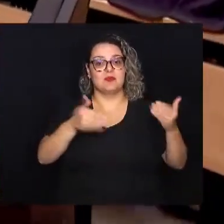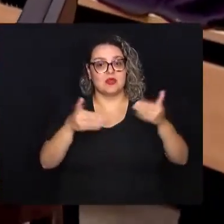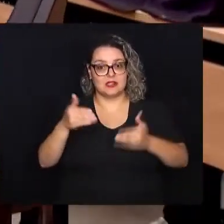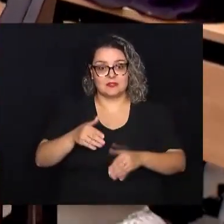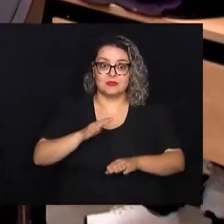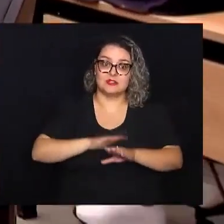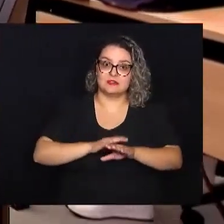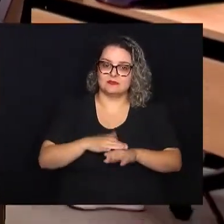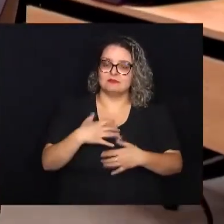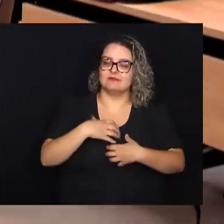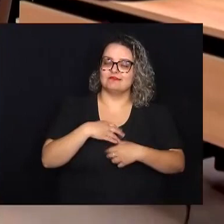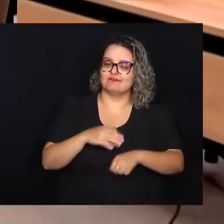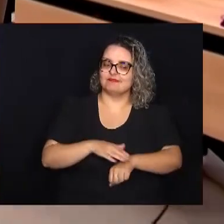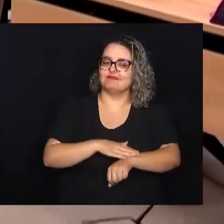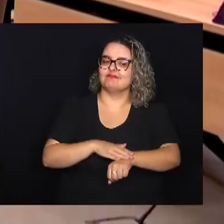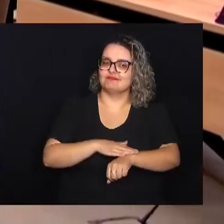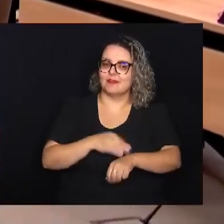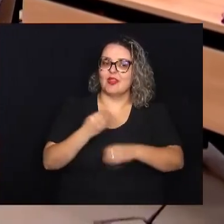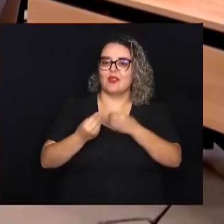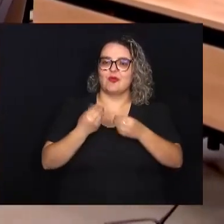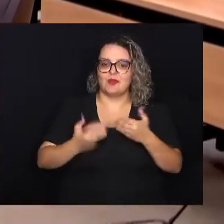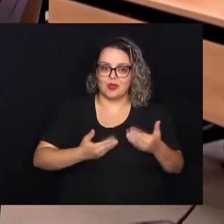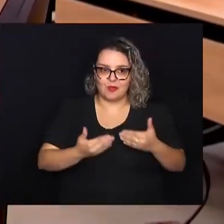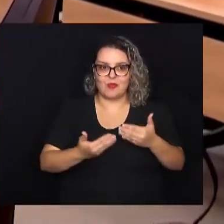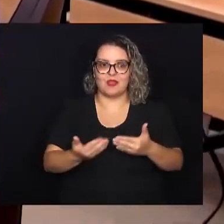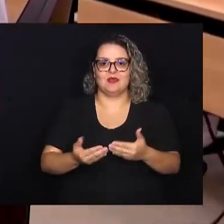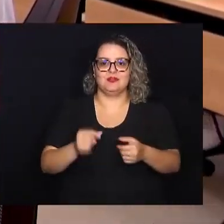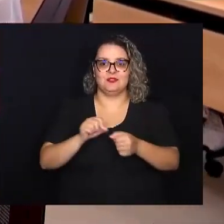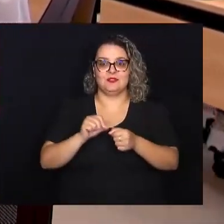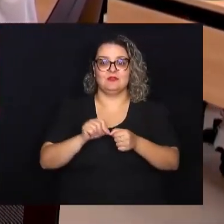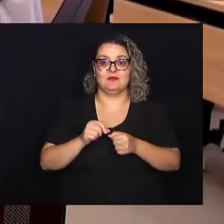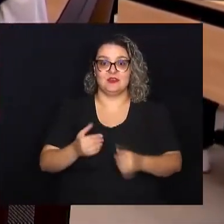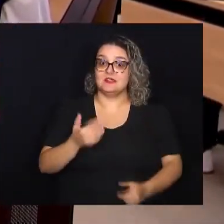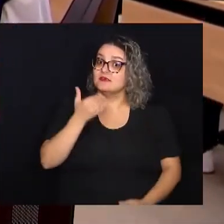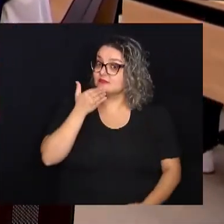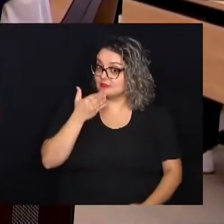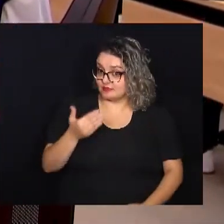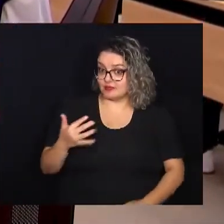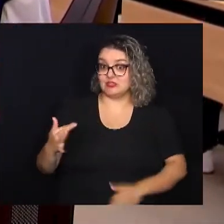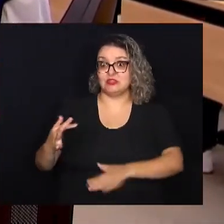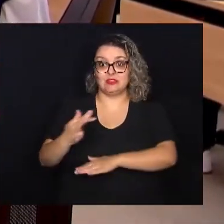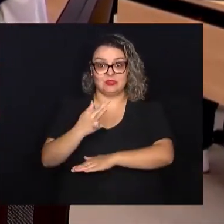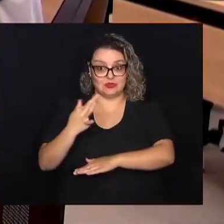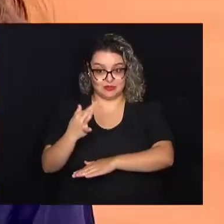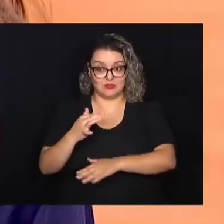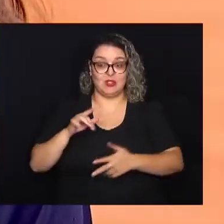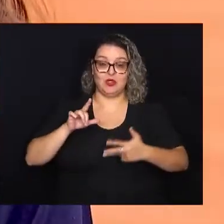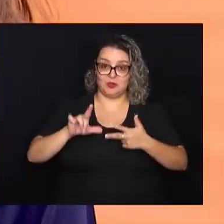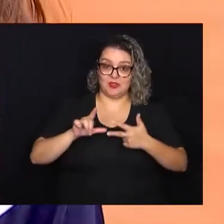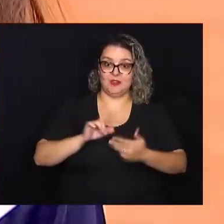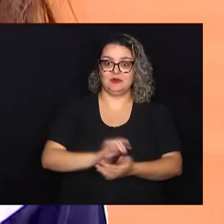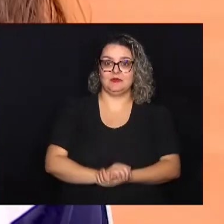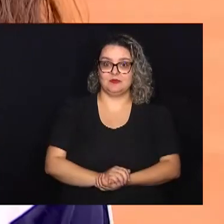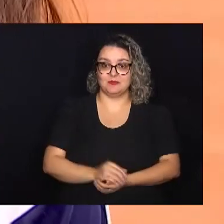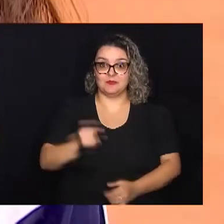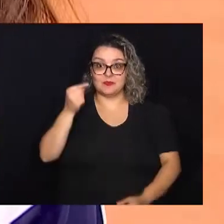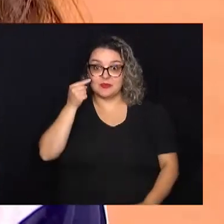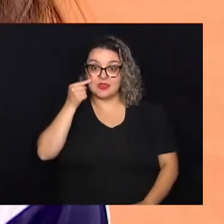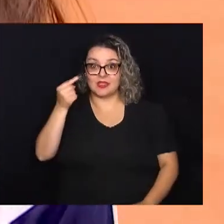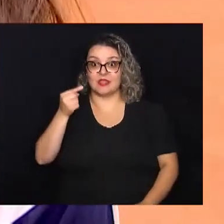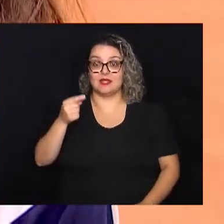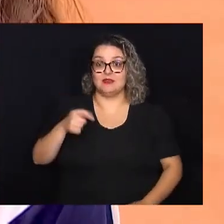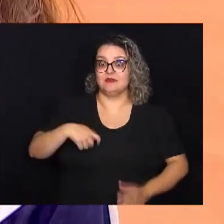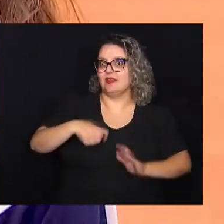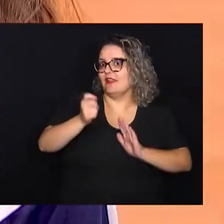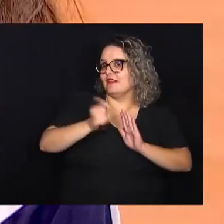sentiu na pele como é todo o processo de fazer uma reivindicação formal ao legislativo essa ideia de fazer abaixo